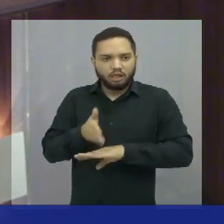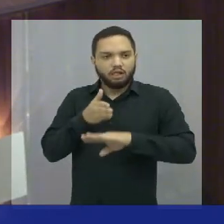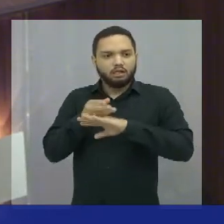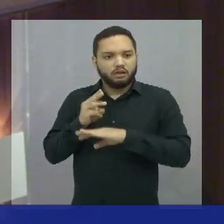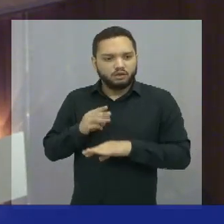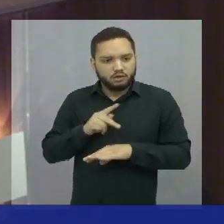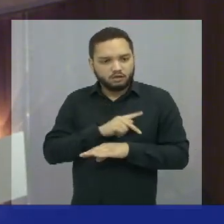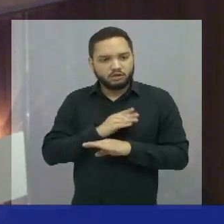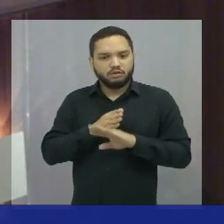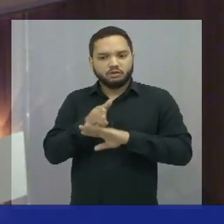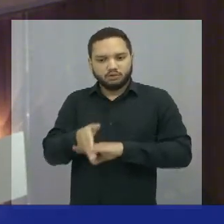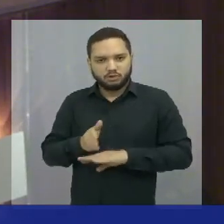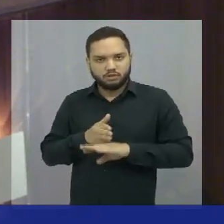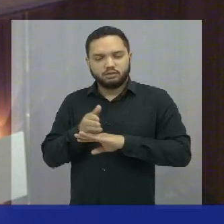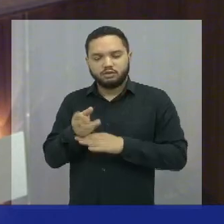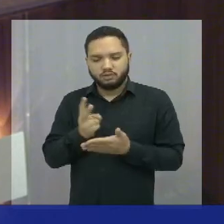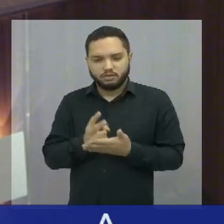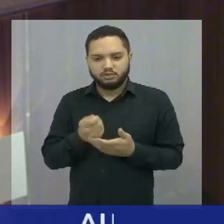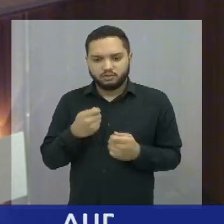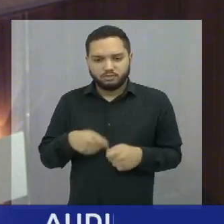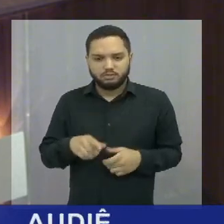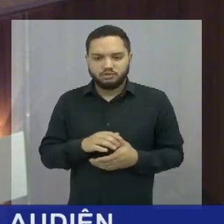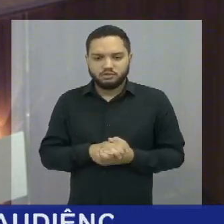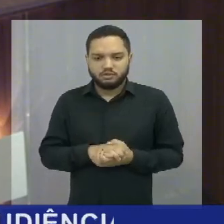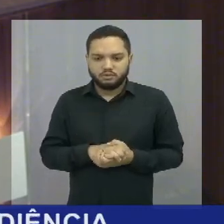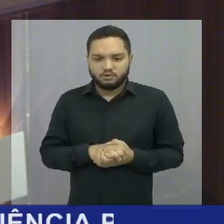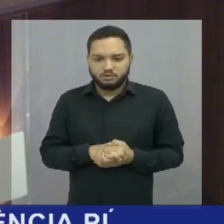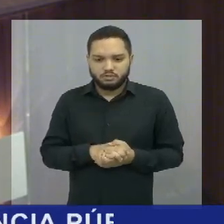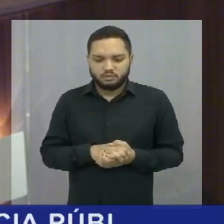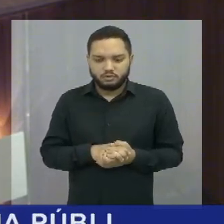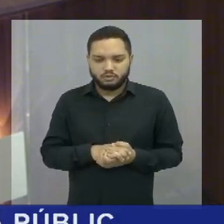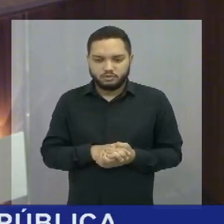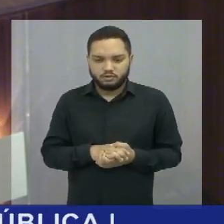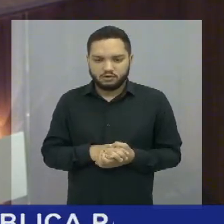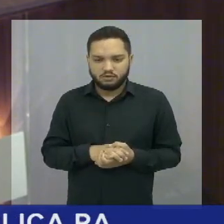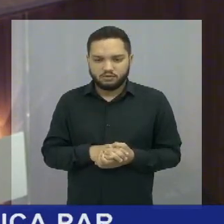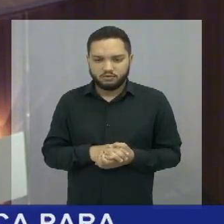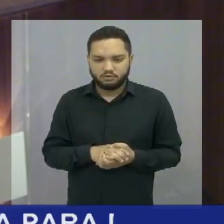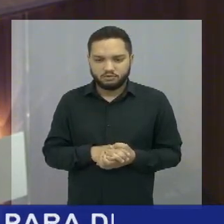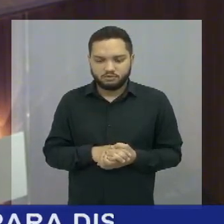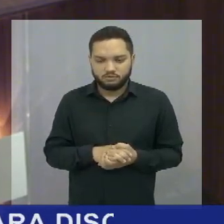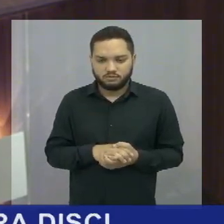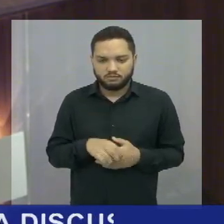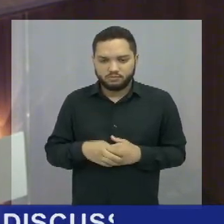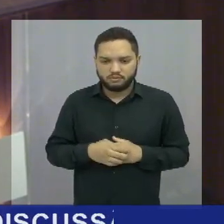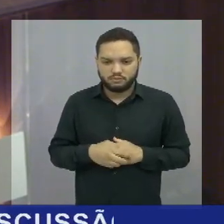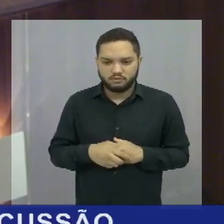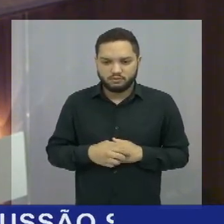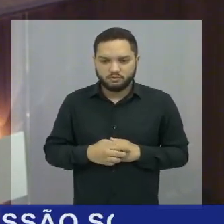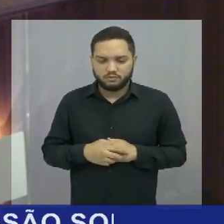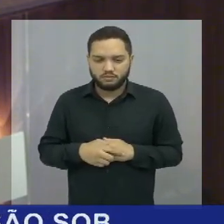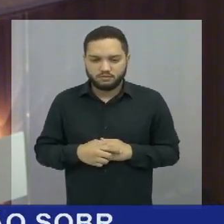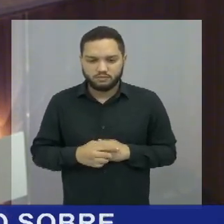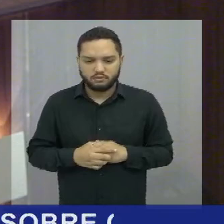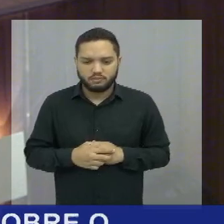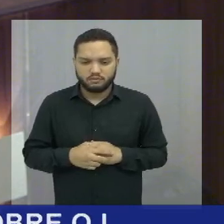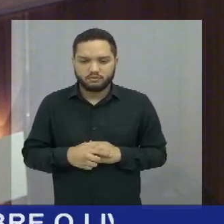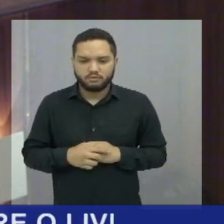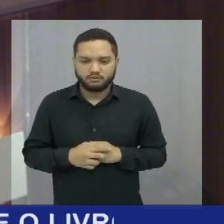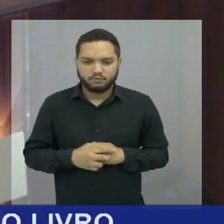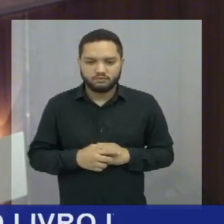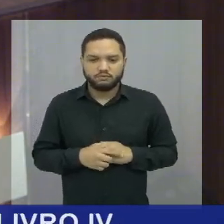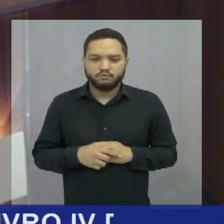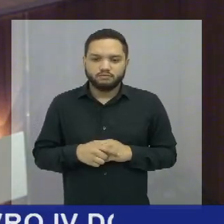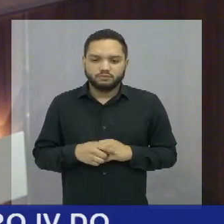mundo para a Jefis. Clonar vocês seria beleza, mas não dá. Então, o